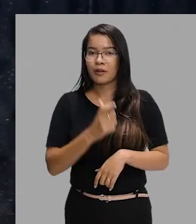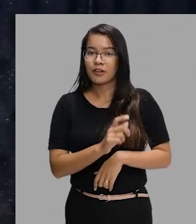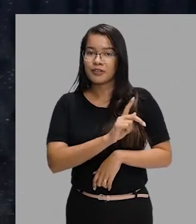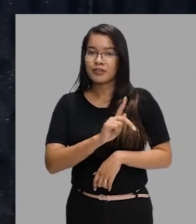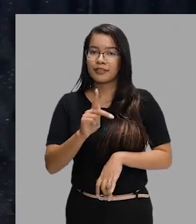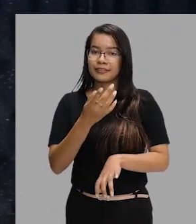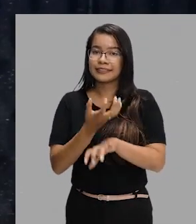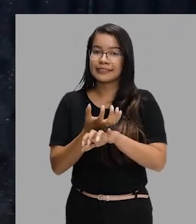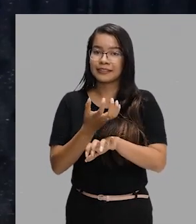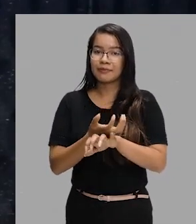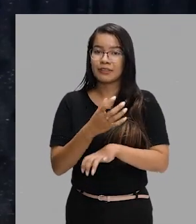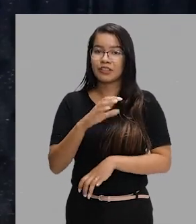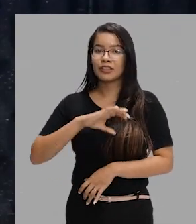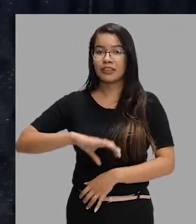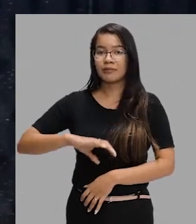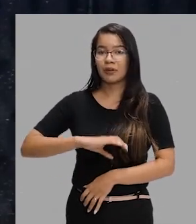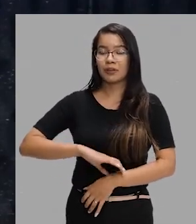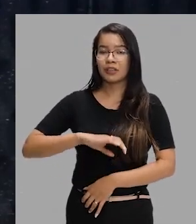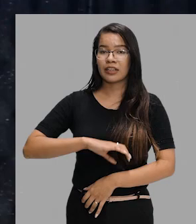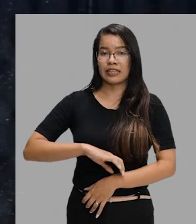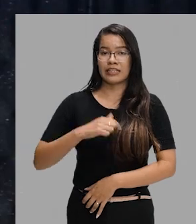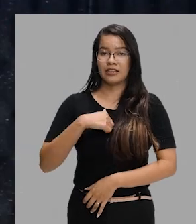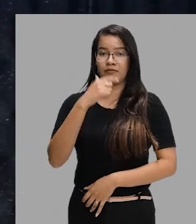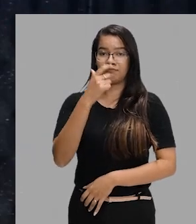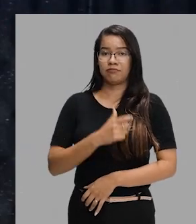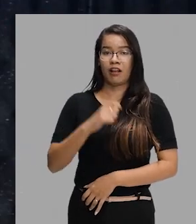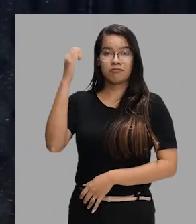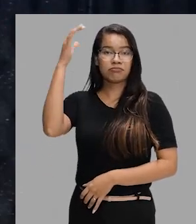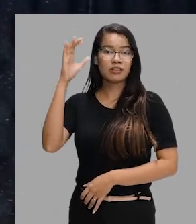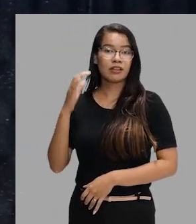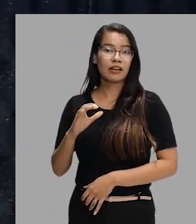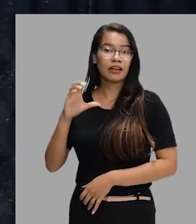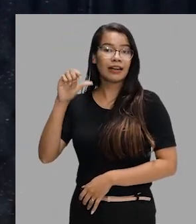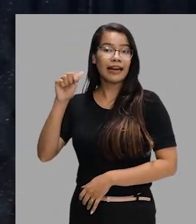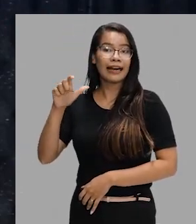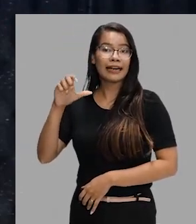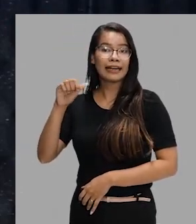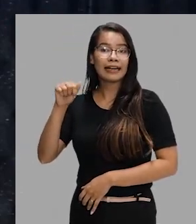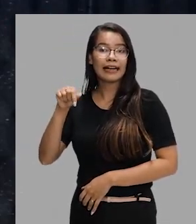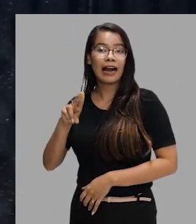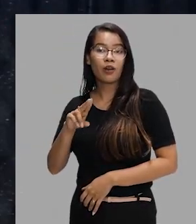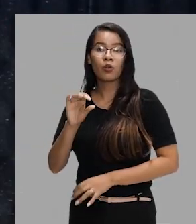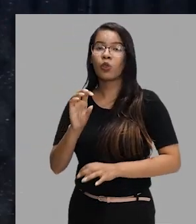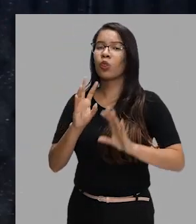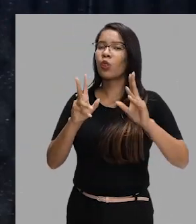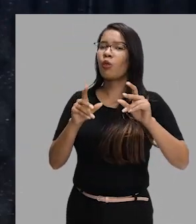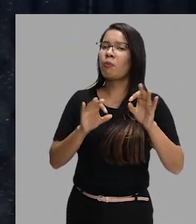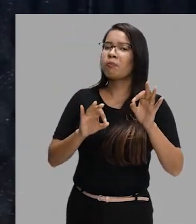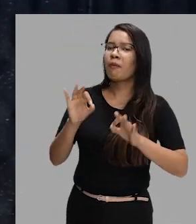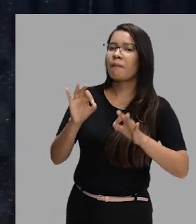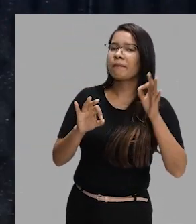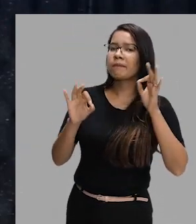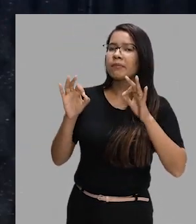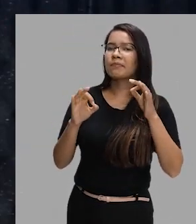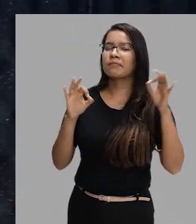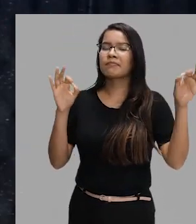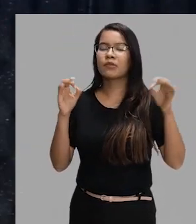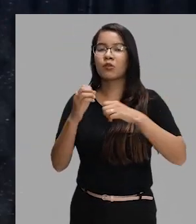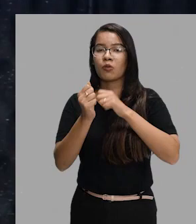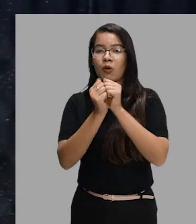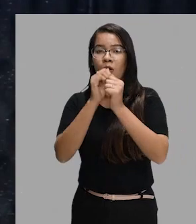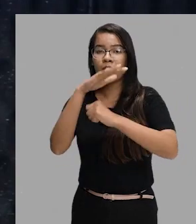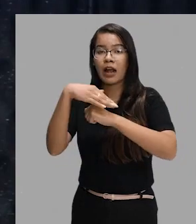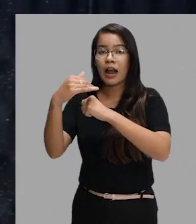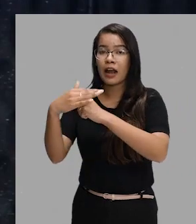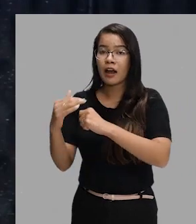Cacau Sotero, este é o programa Fica em Casa Aprendendo, tudo preparado assim com muito carinho, mas não esqueça de reforçar os assuntos com o